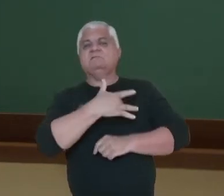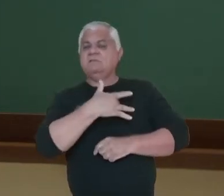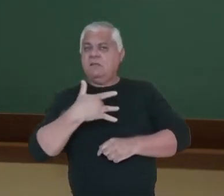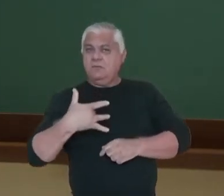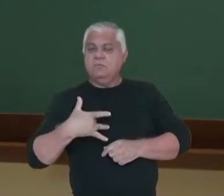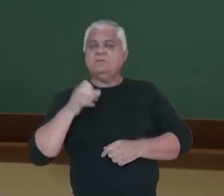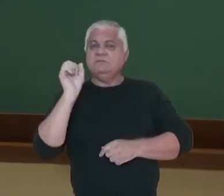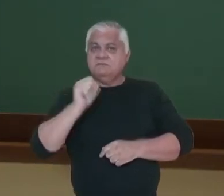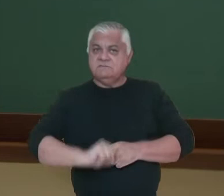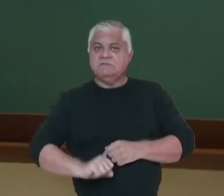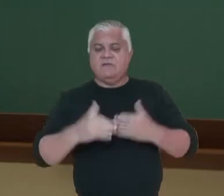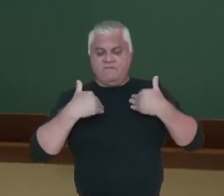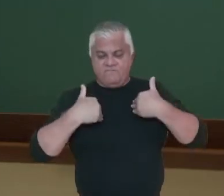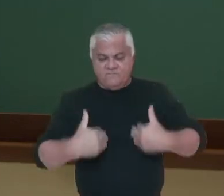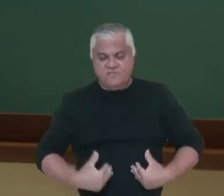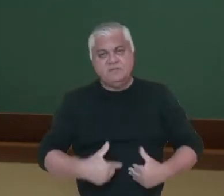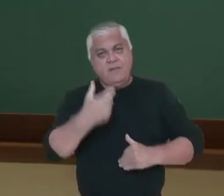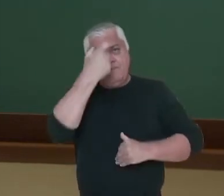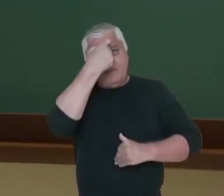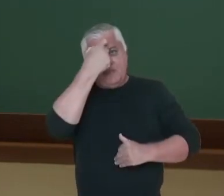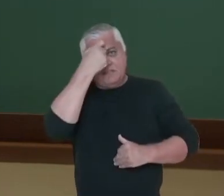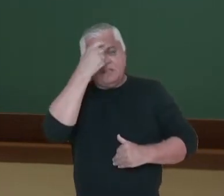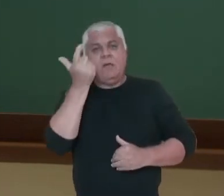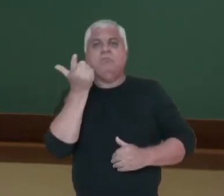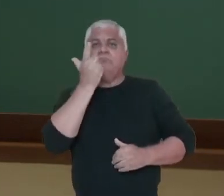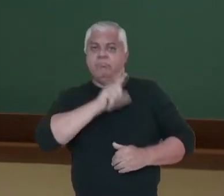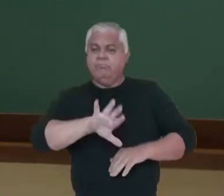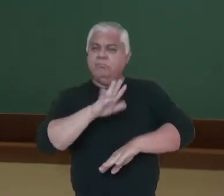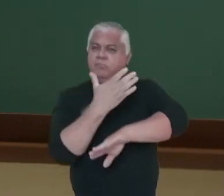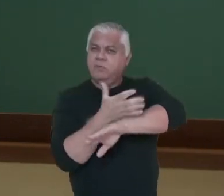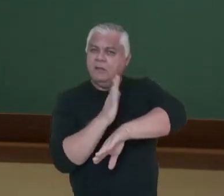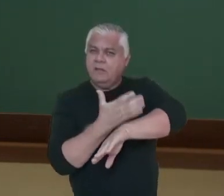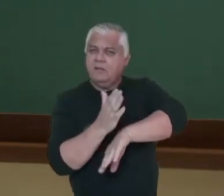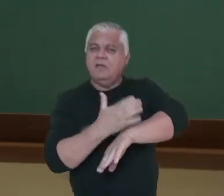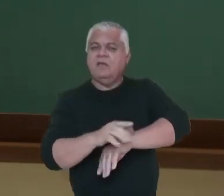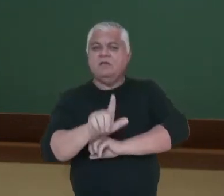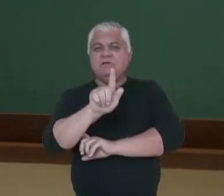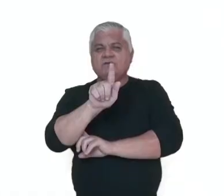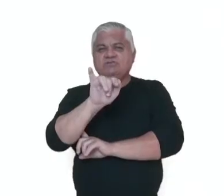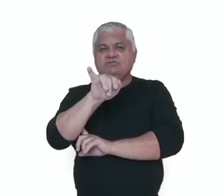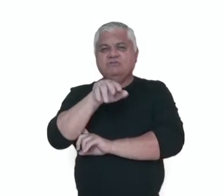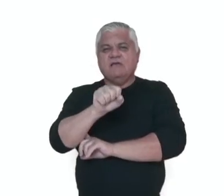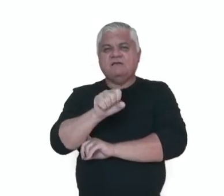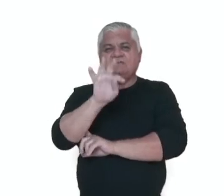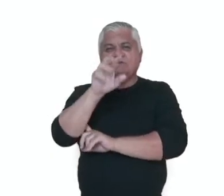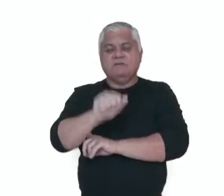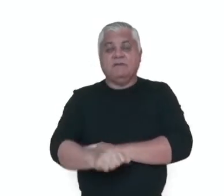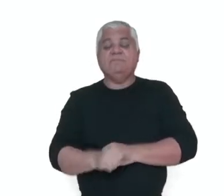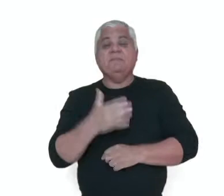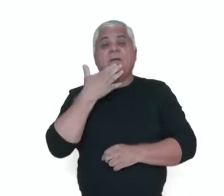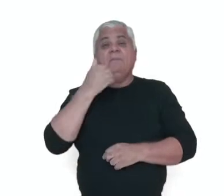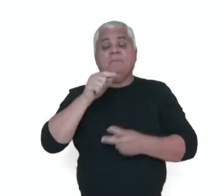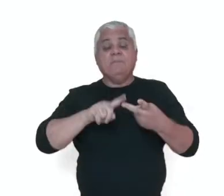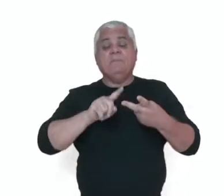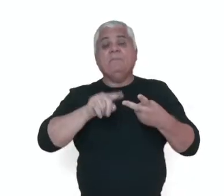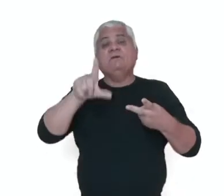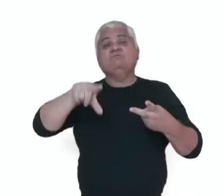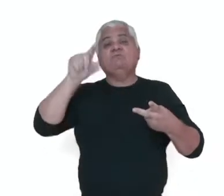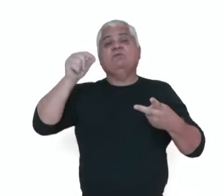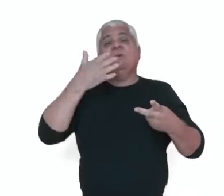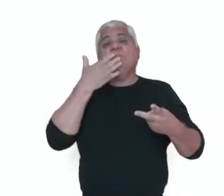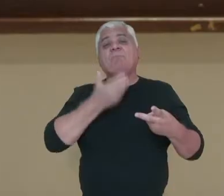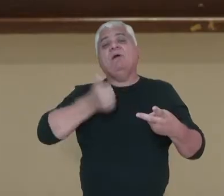seja física, seja mental, com a prática das ginásticas, né? A melhor opção, eu costumo falar que a